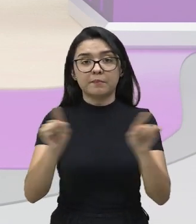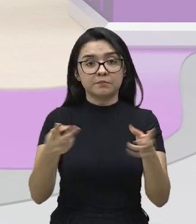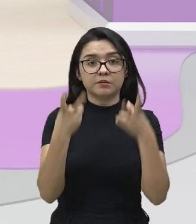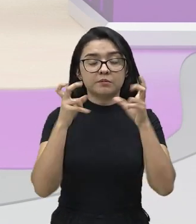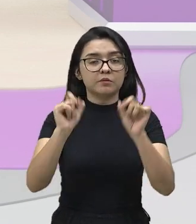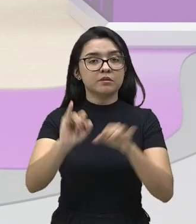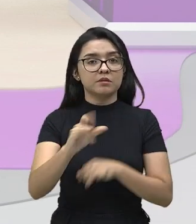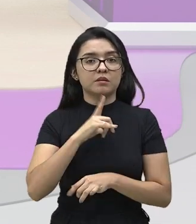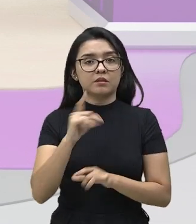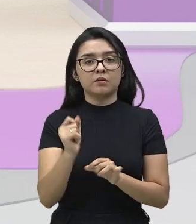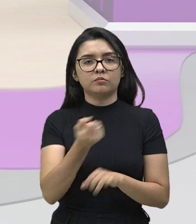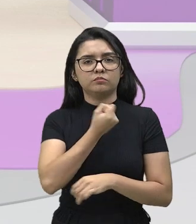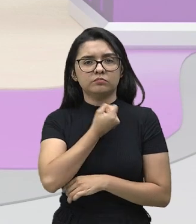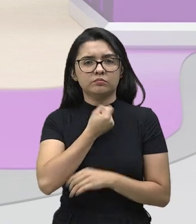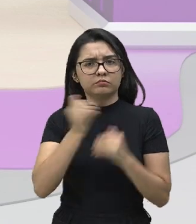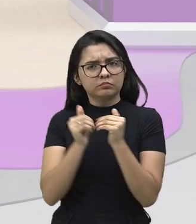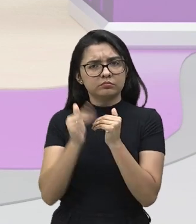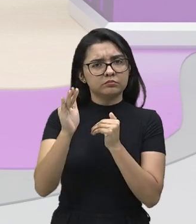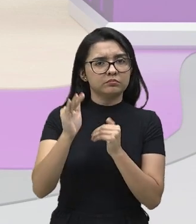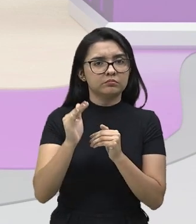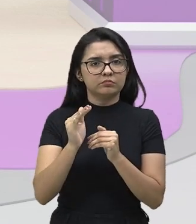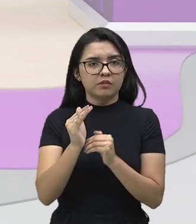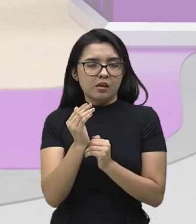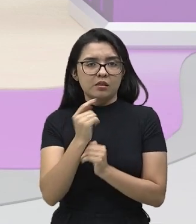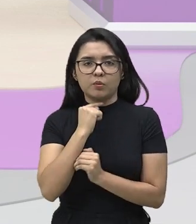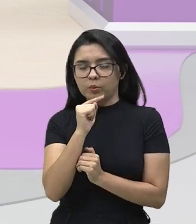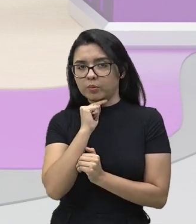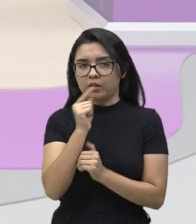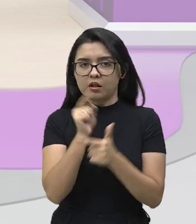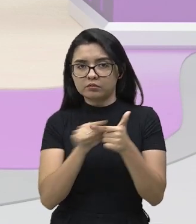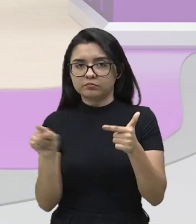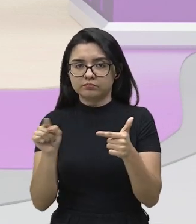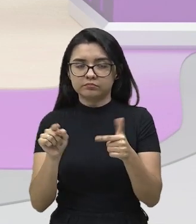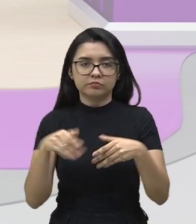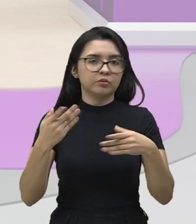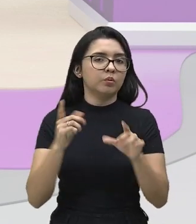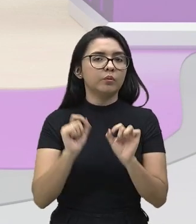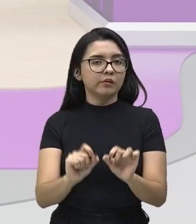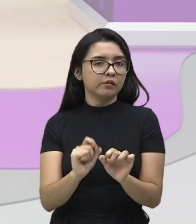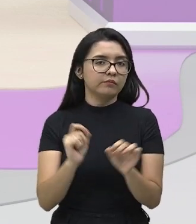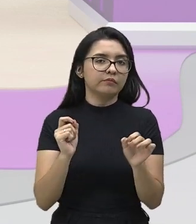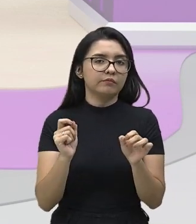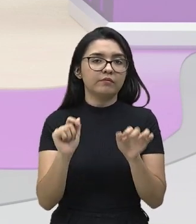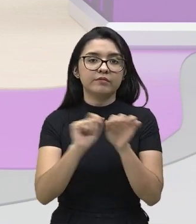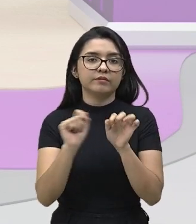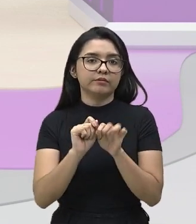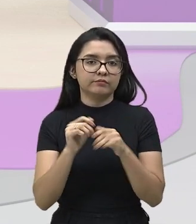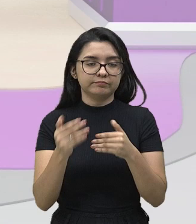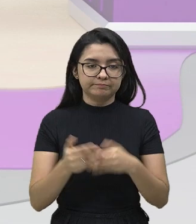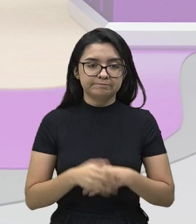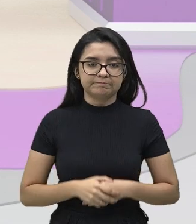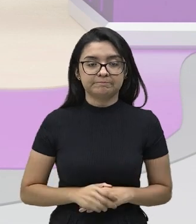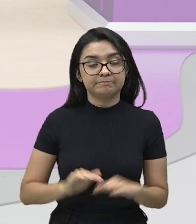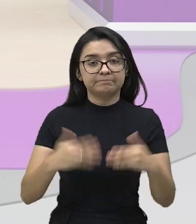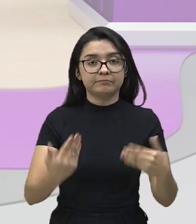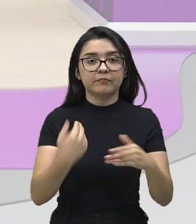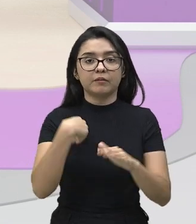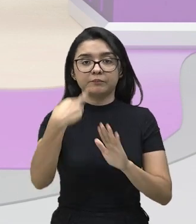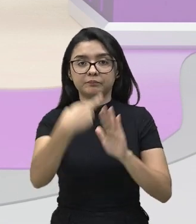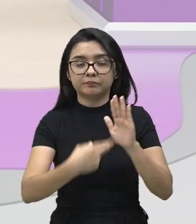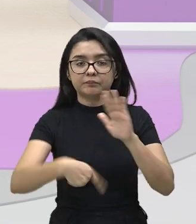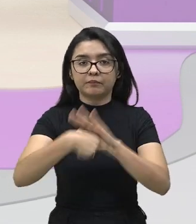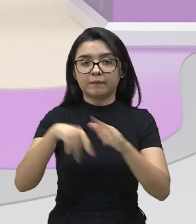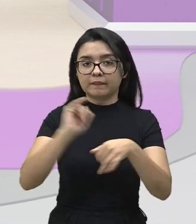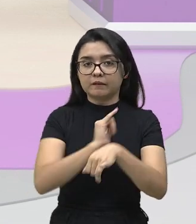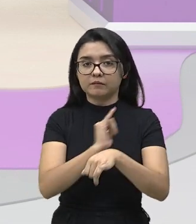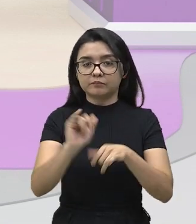gente tiver um número muito grande e não for divisível, vai ser feito um trabalho à toa, né? Então, os critérios de